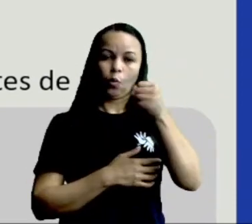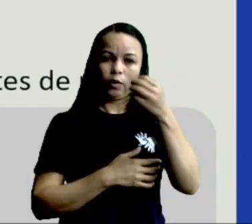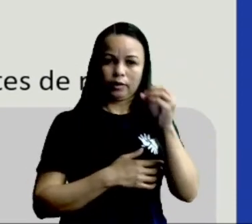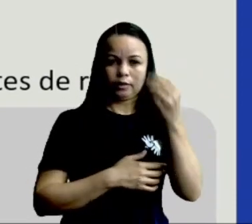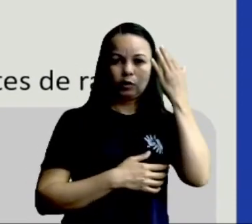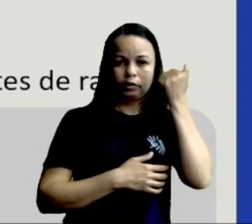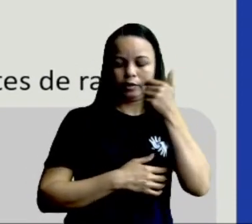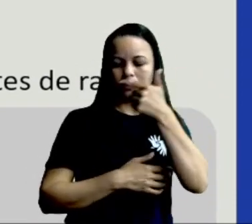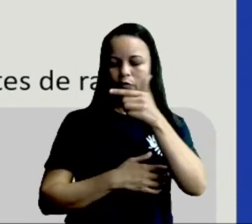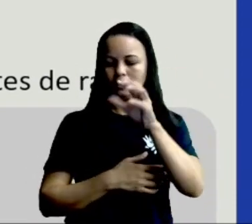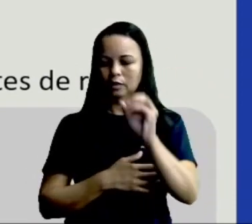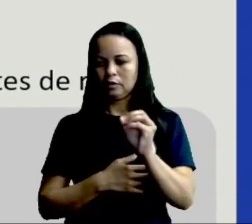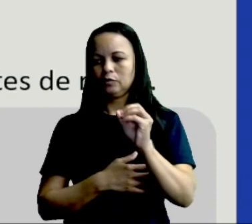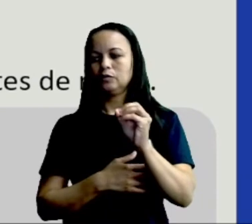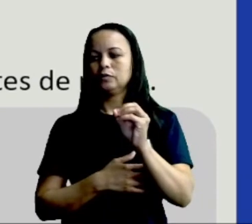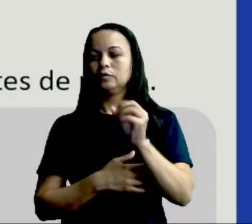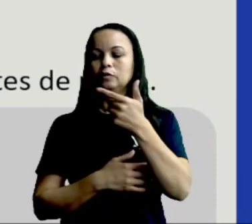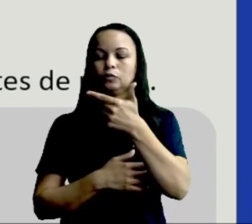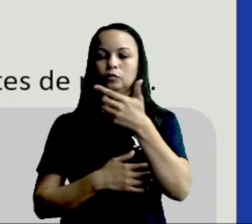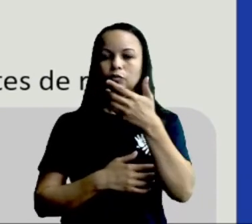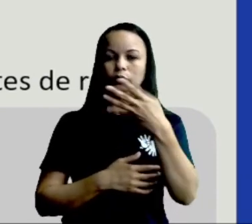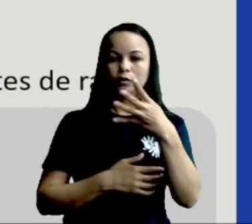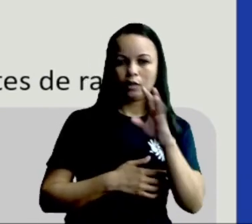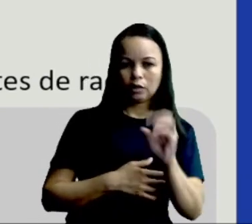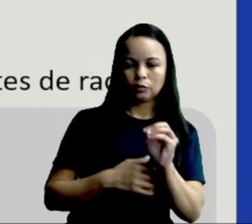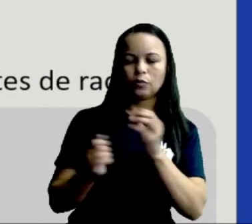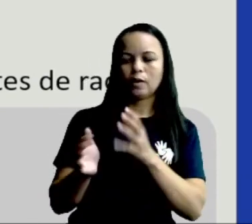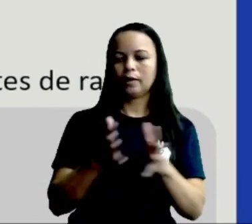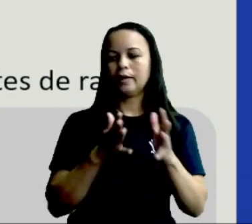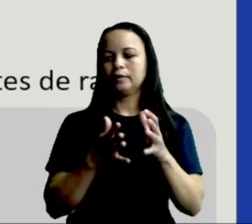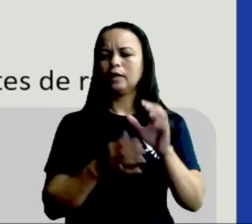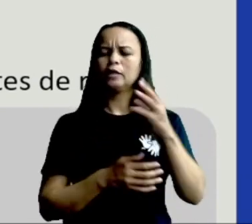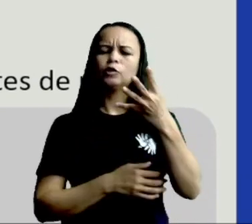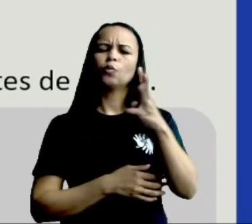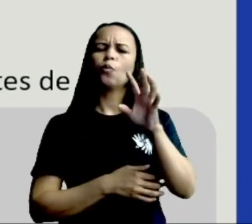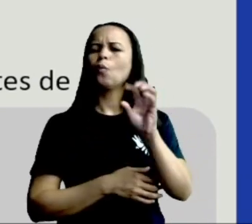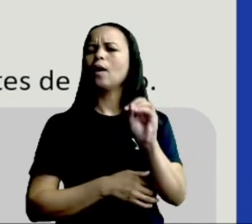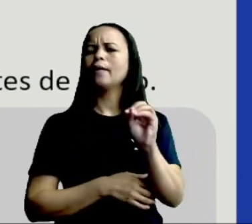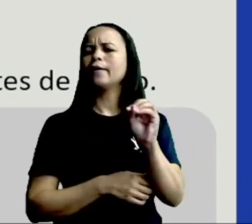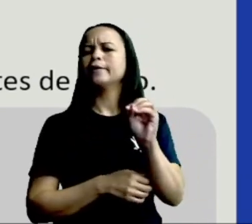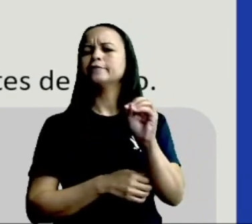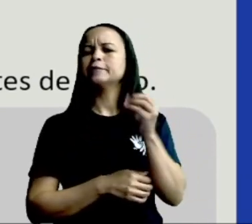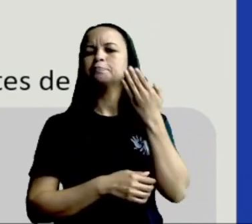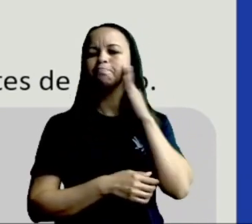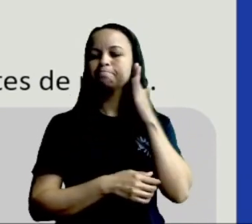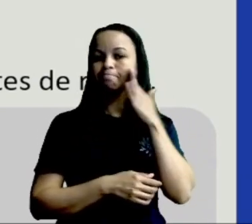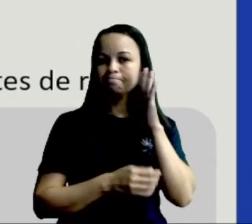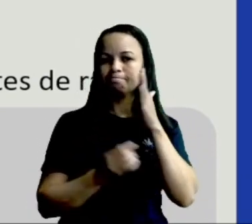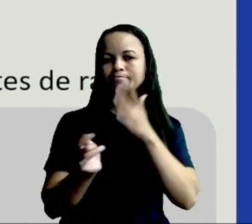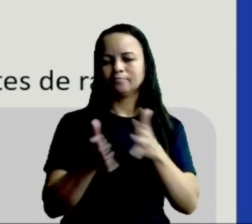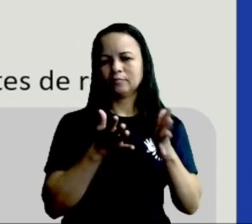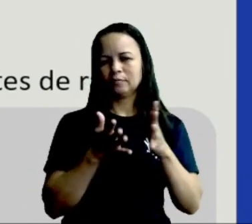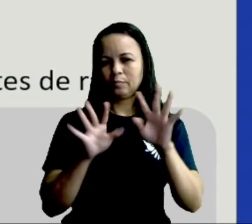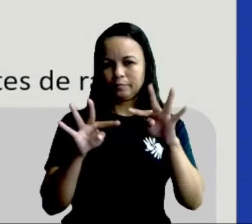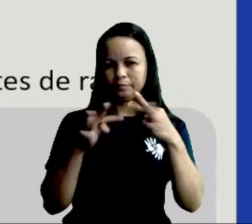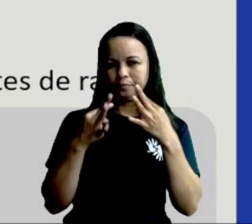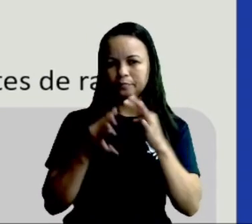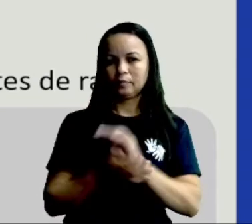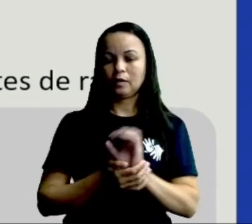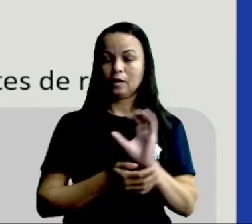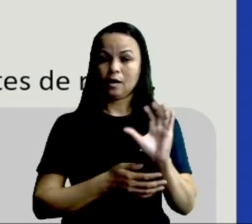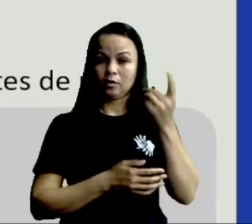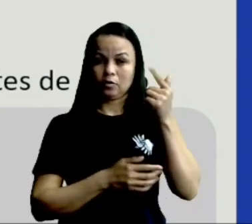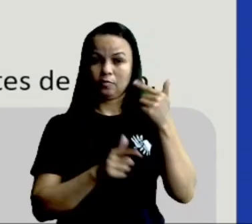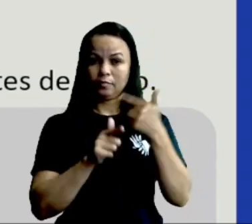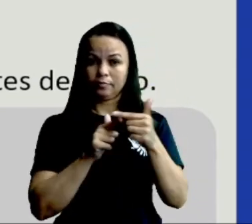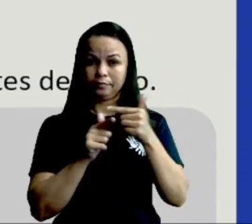não. Então, como é que a gente vai fazer isso aí? Vamos prestar bem atenção. Lembra que eu falei que para resolver eu preciso